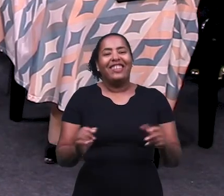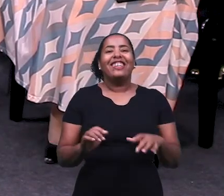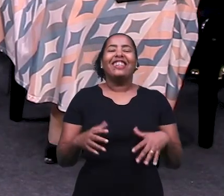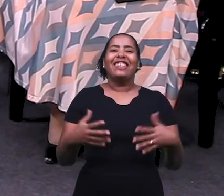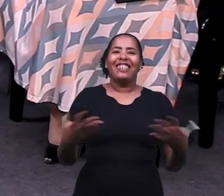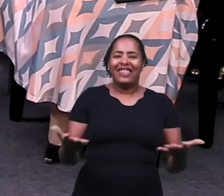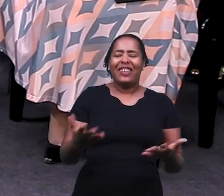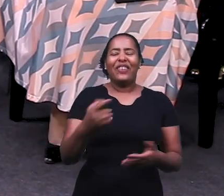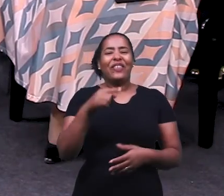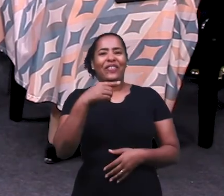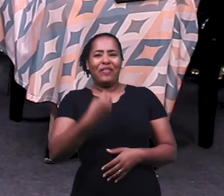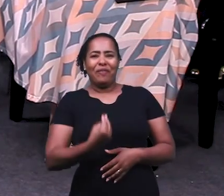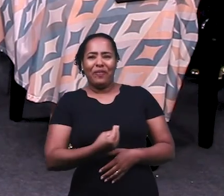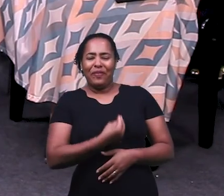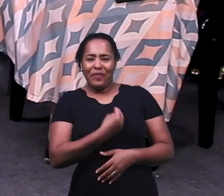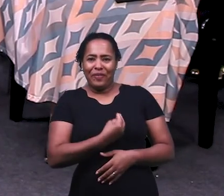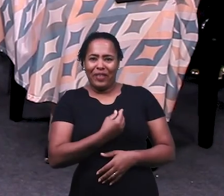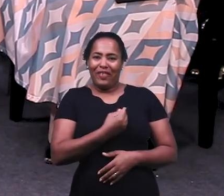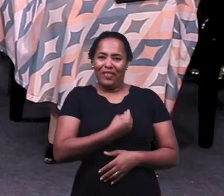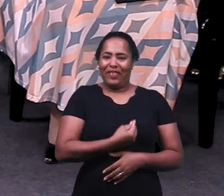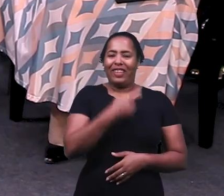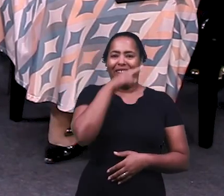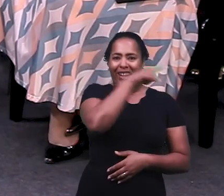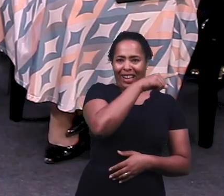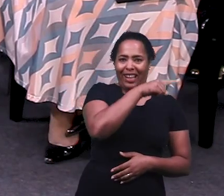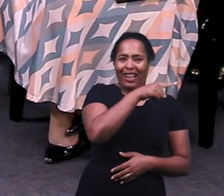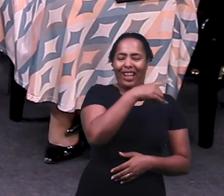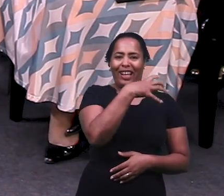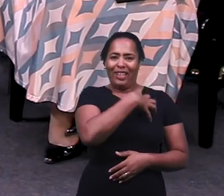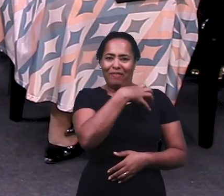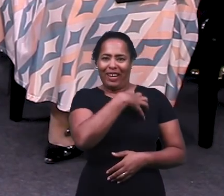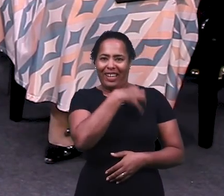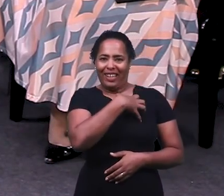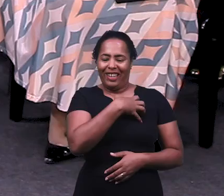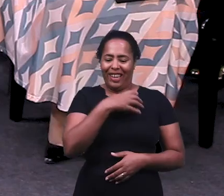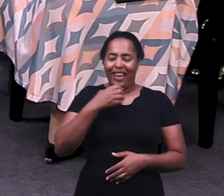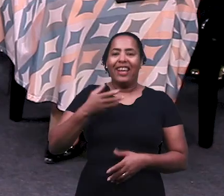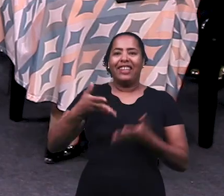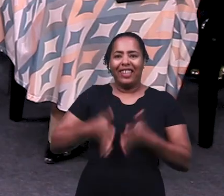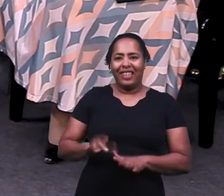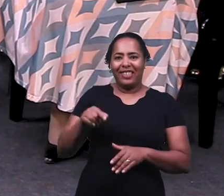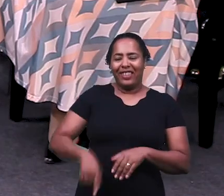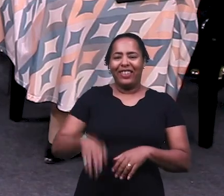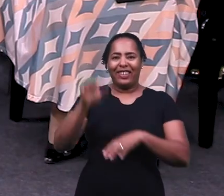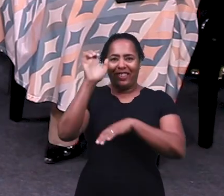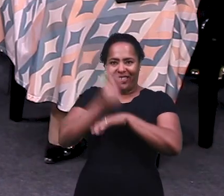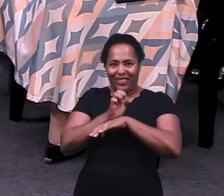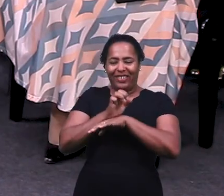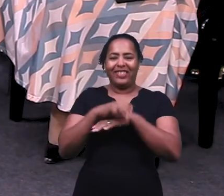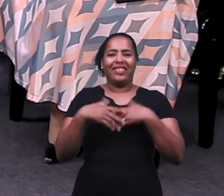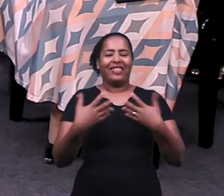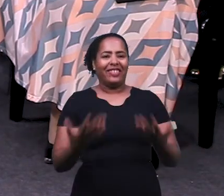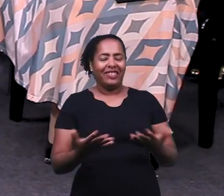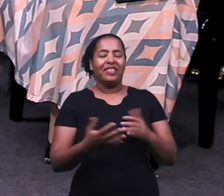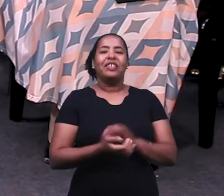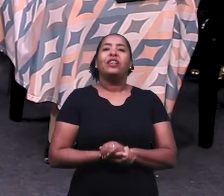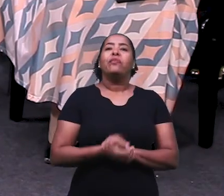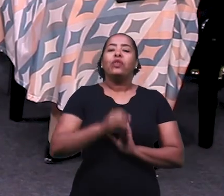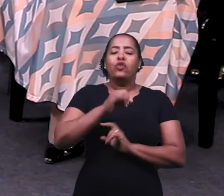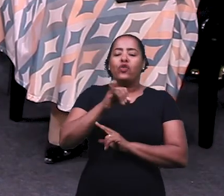de onde? Então. Então. Eu nasci em Recife, vivi na Bahia e moro mas no Espírito Santo. É isso muito, mesmo. é Dá um erro de certo.